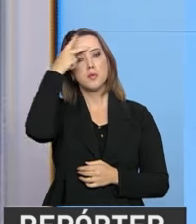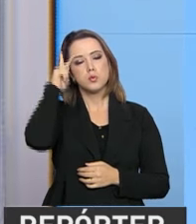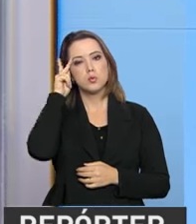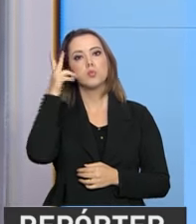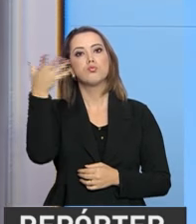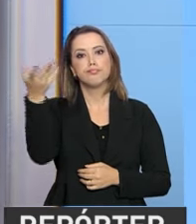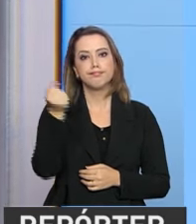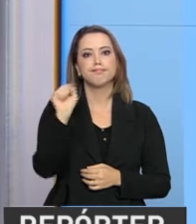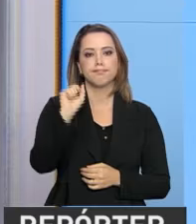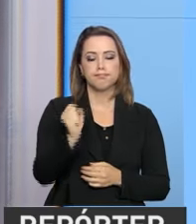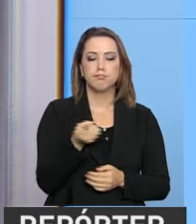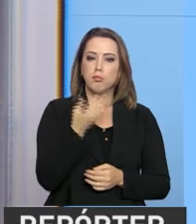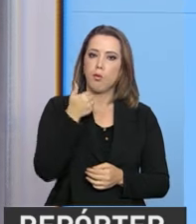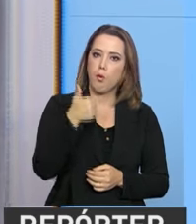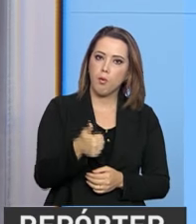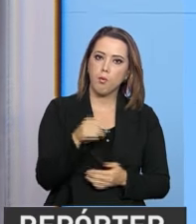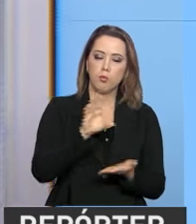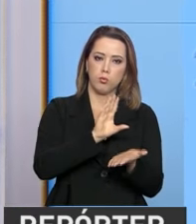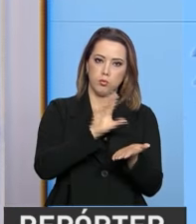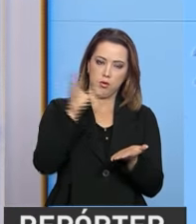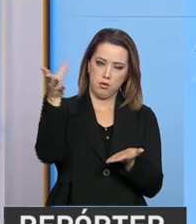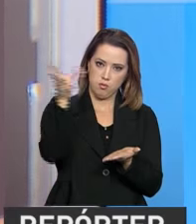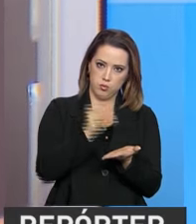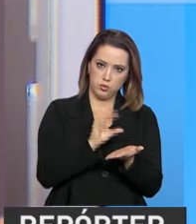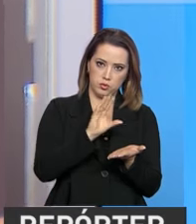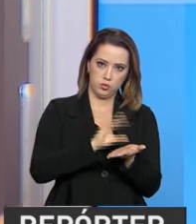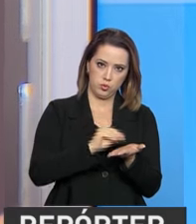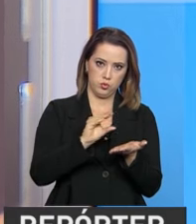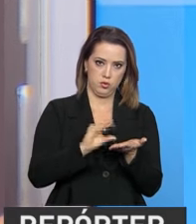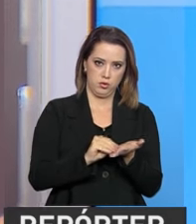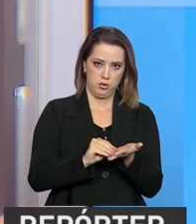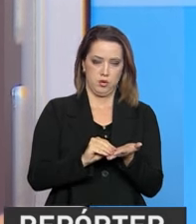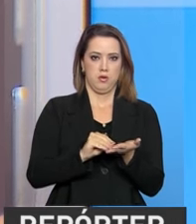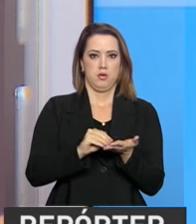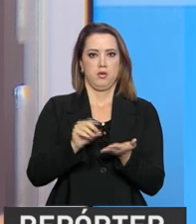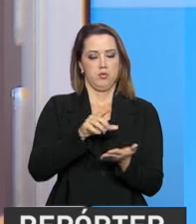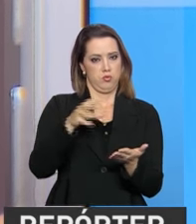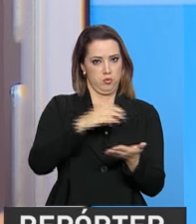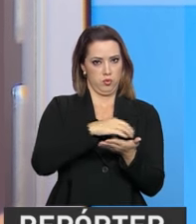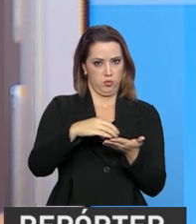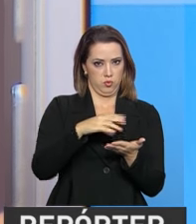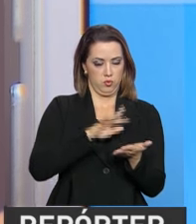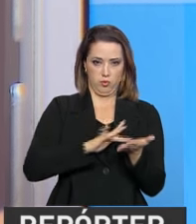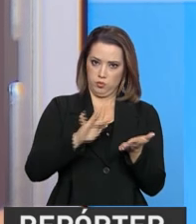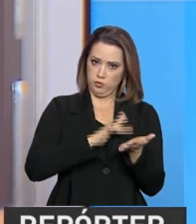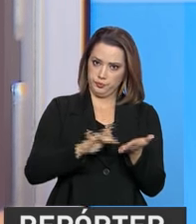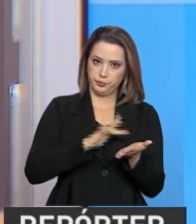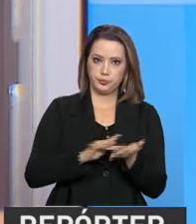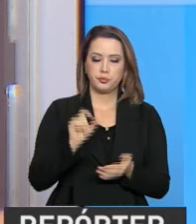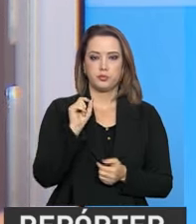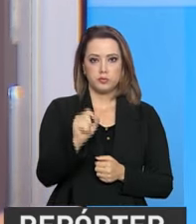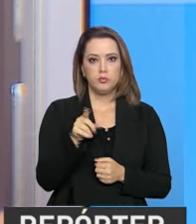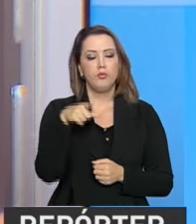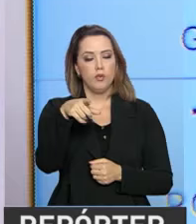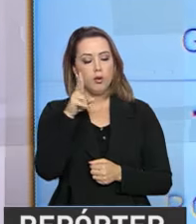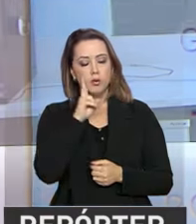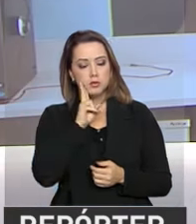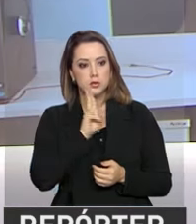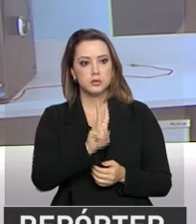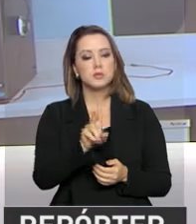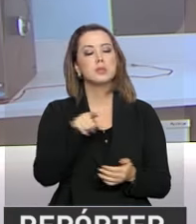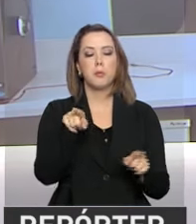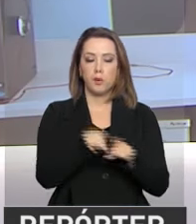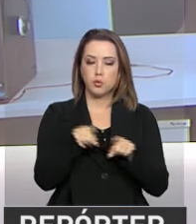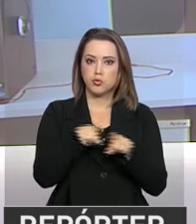novo serviço, que pode ser baixado nos sistemas iOS e Android. E lembrando que a consulta à restituição do Imposto de